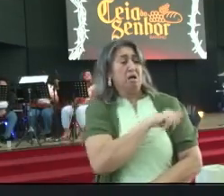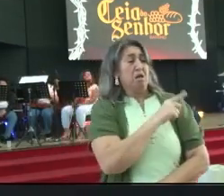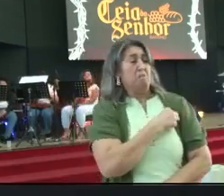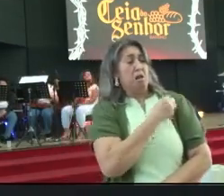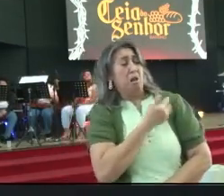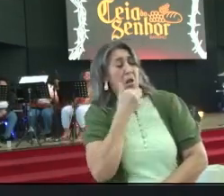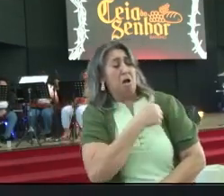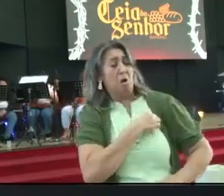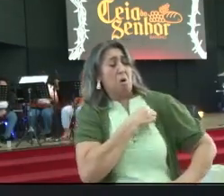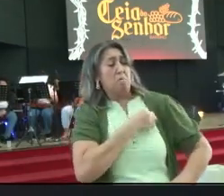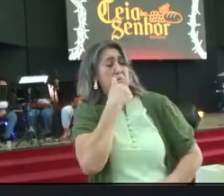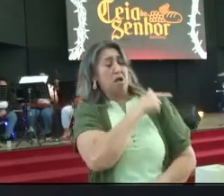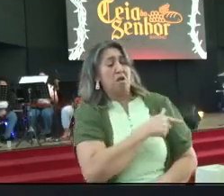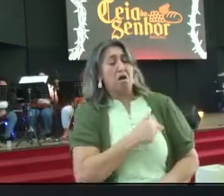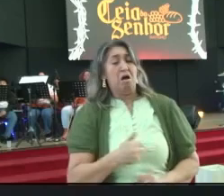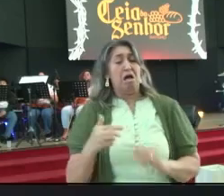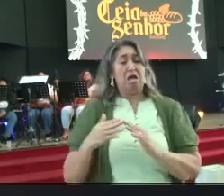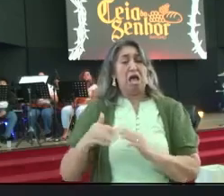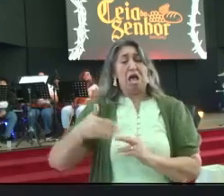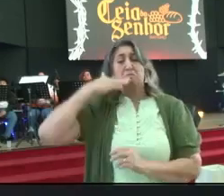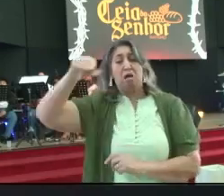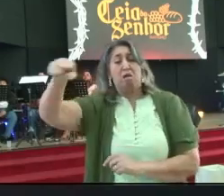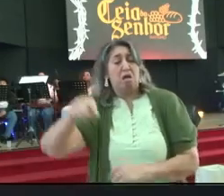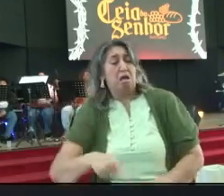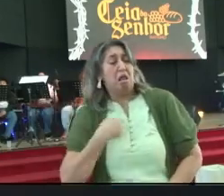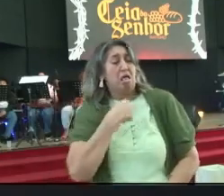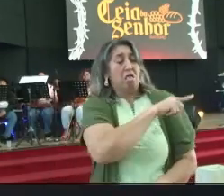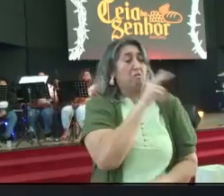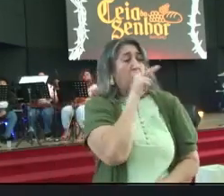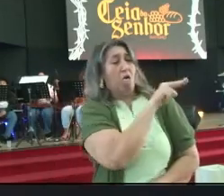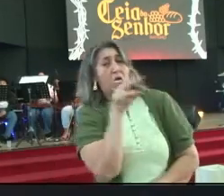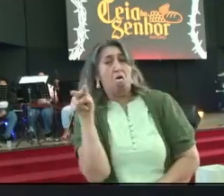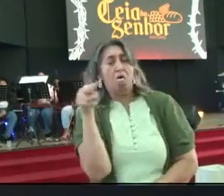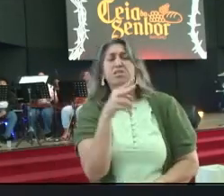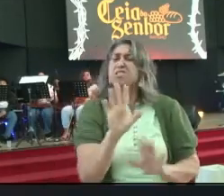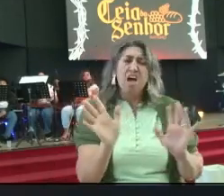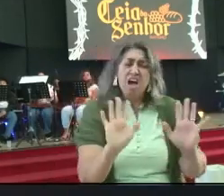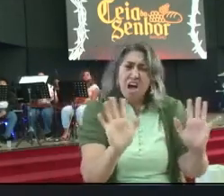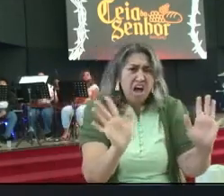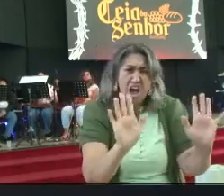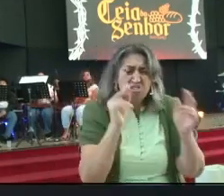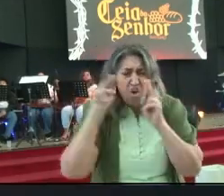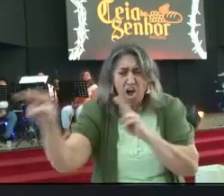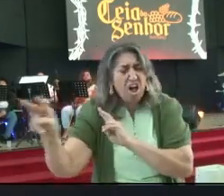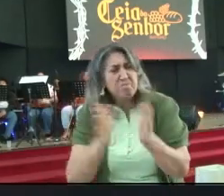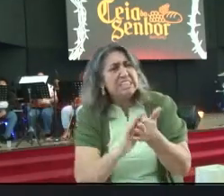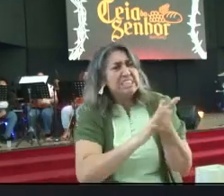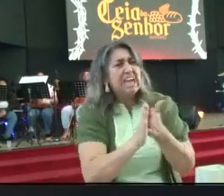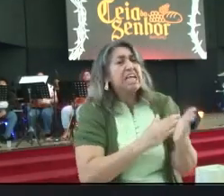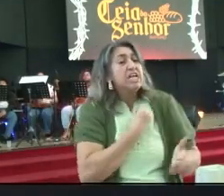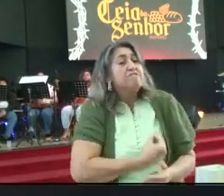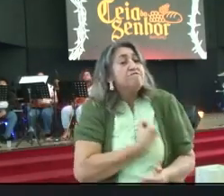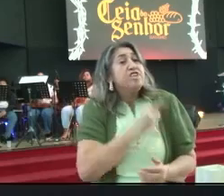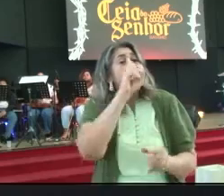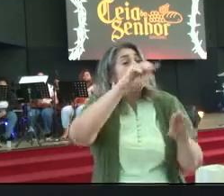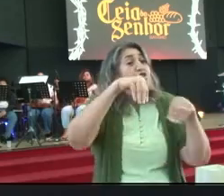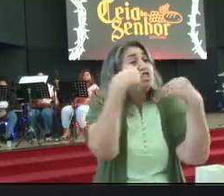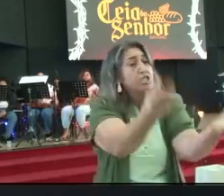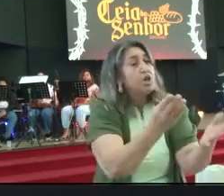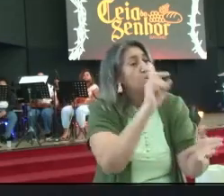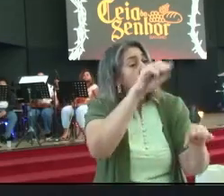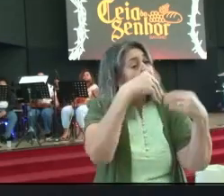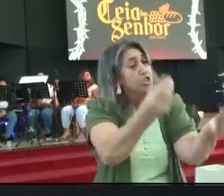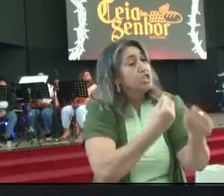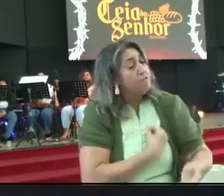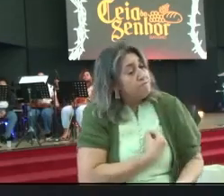More onde Deus permitir. Faça o que Deus permitir. Gaste o que Deus permitir. E viva com aquilo que Deus te deu.